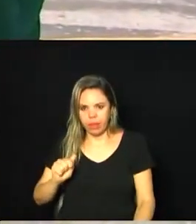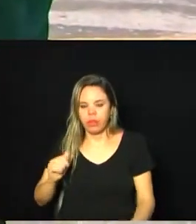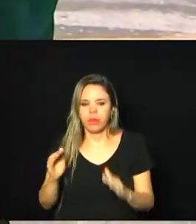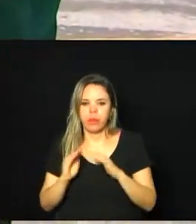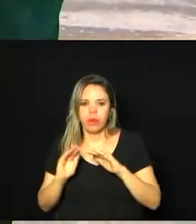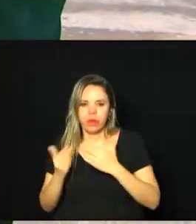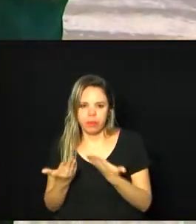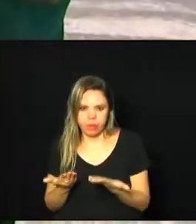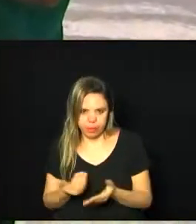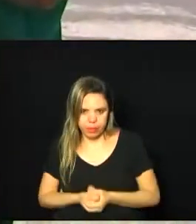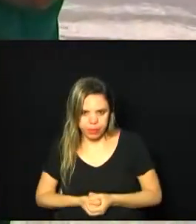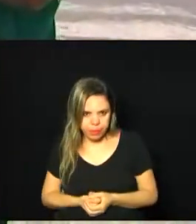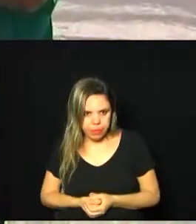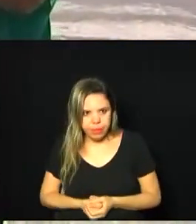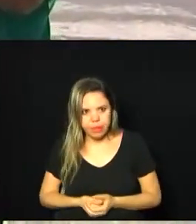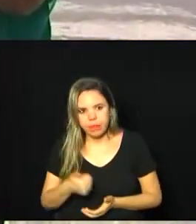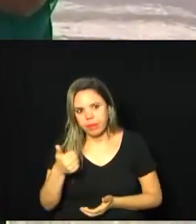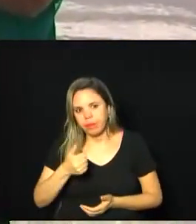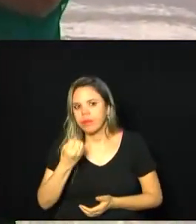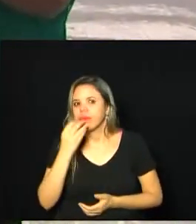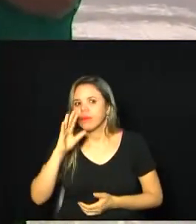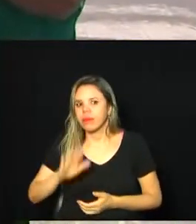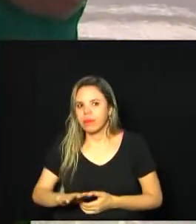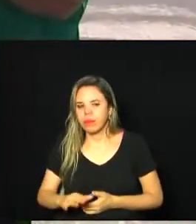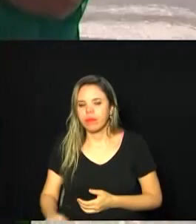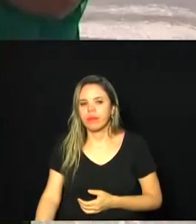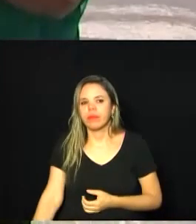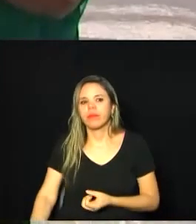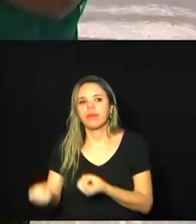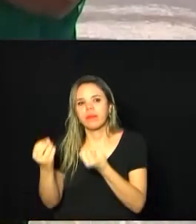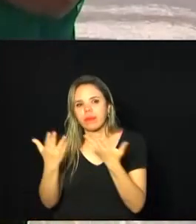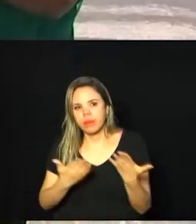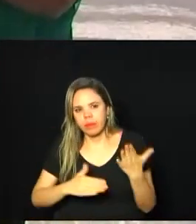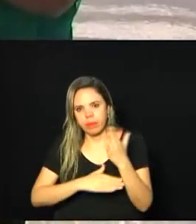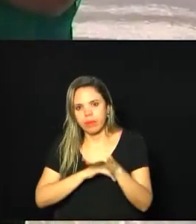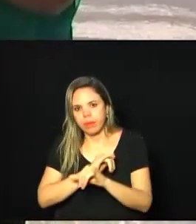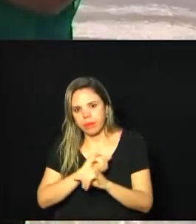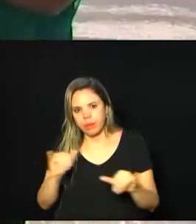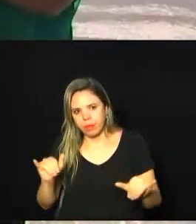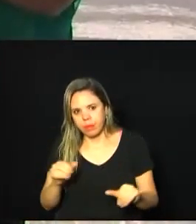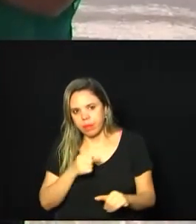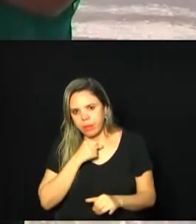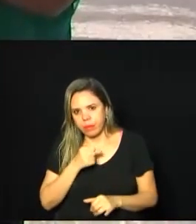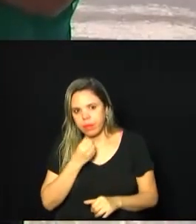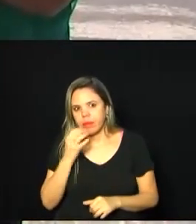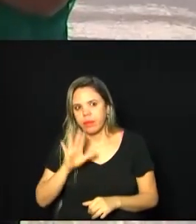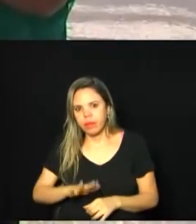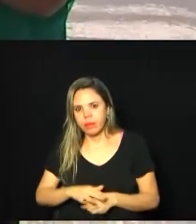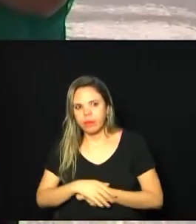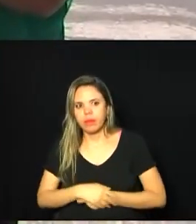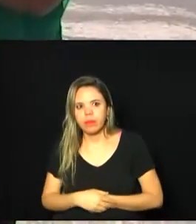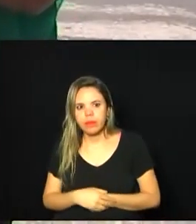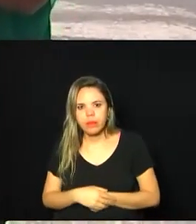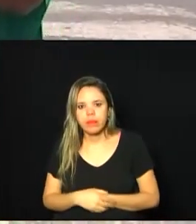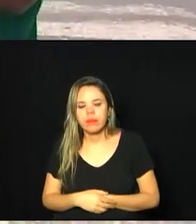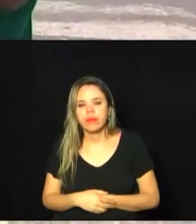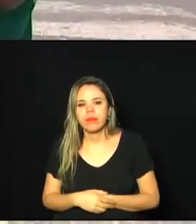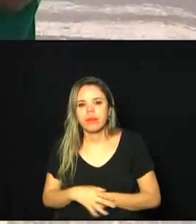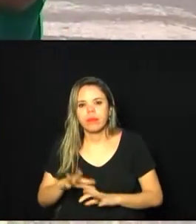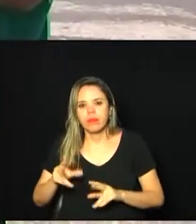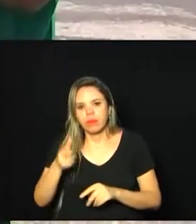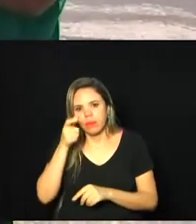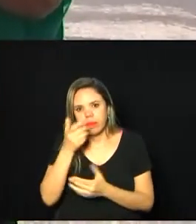do bairro também. Nilza, primeiramente, boa tarde, seja bem-vinda ao Câmara Notícia. Boa tarde, Mariana, boa tarde,